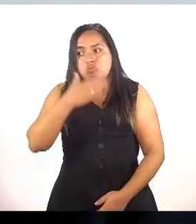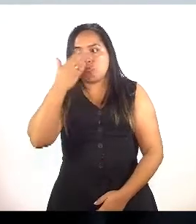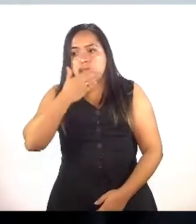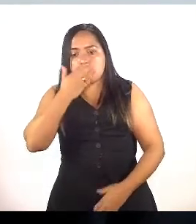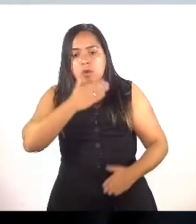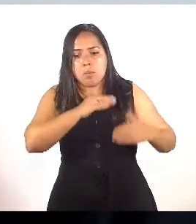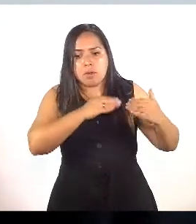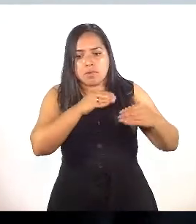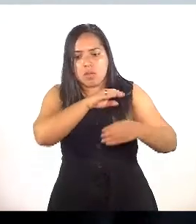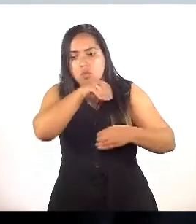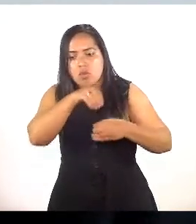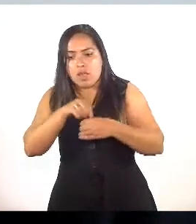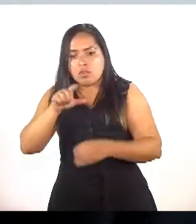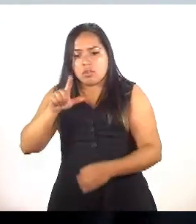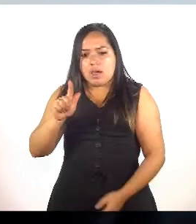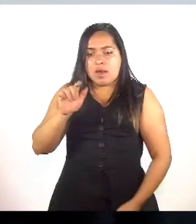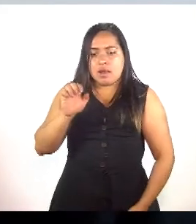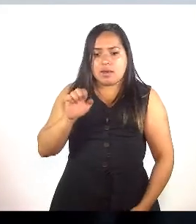na Genersa.